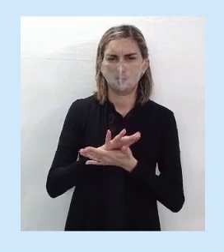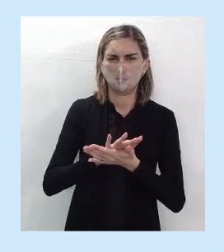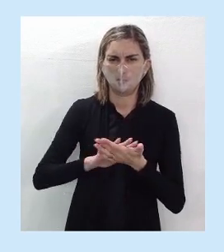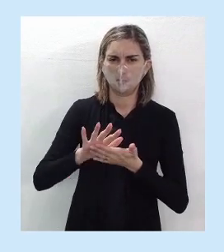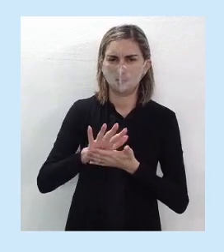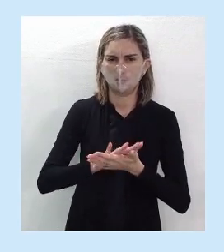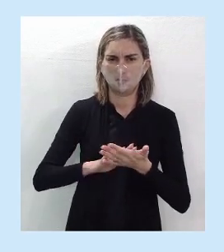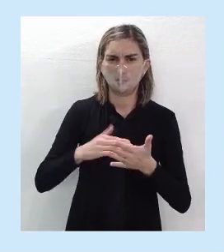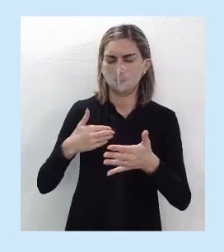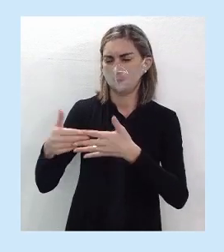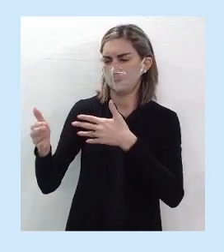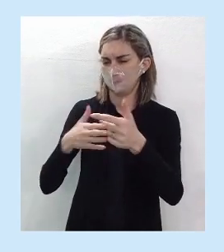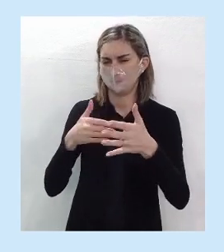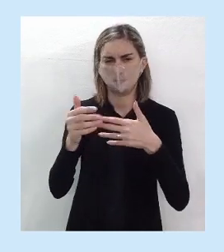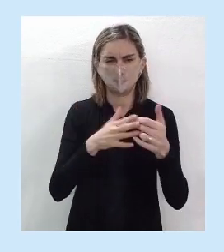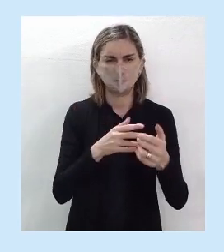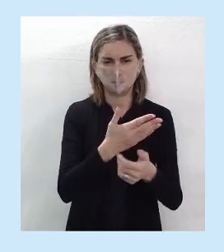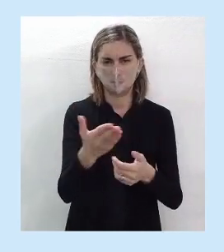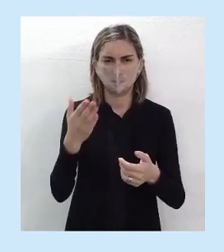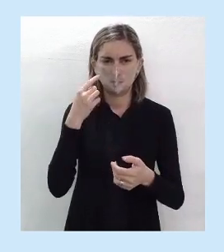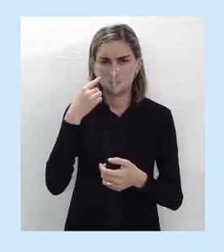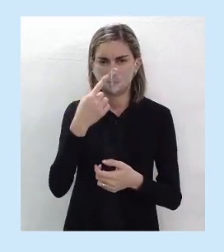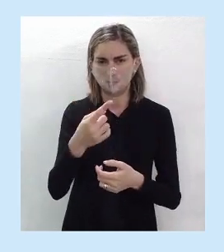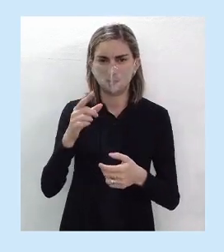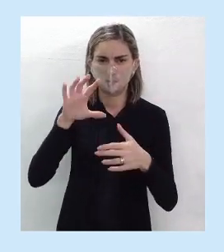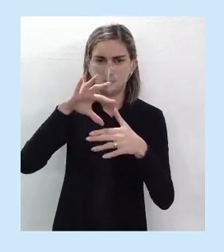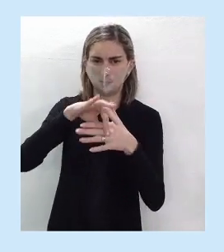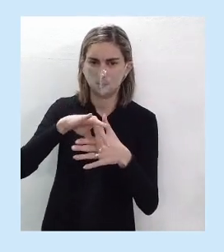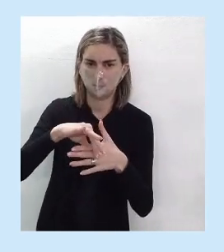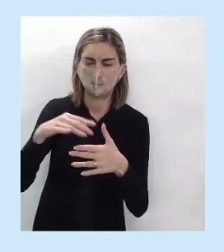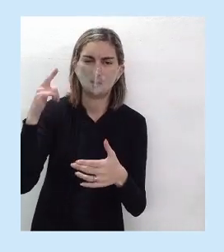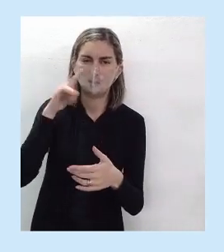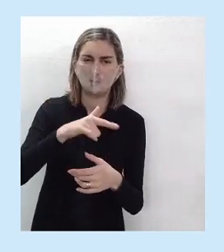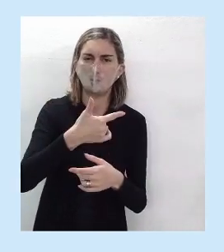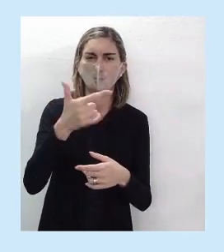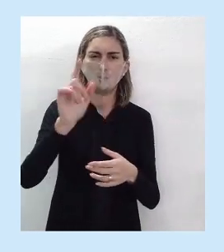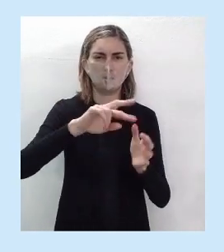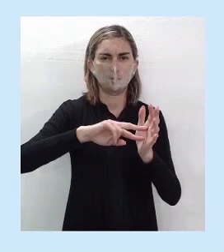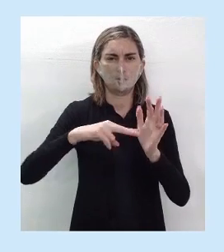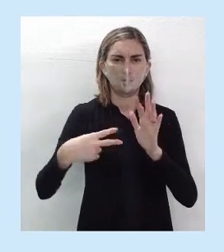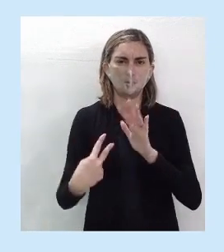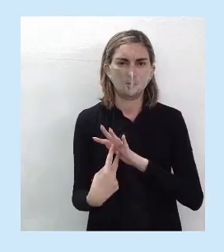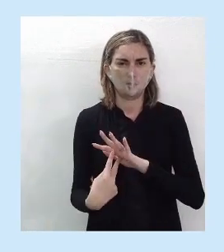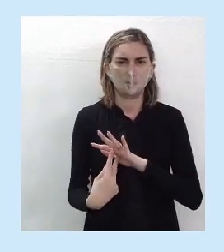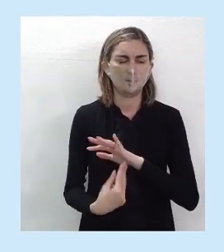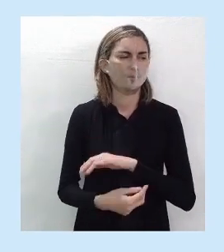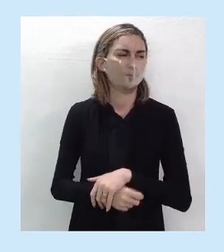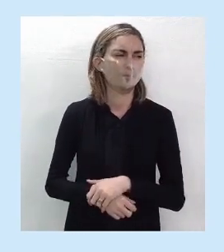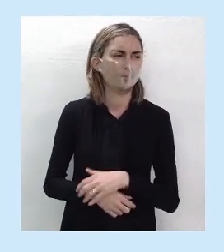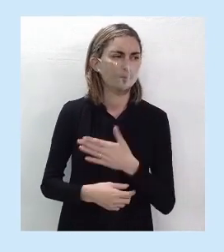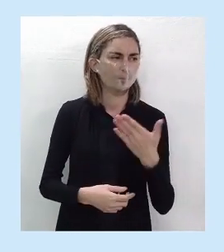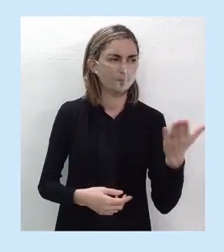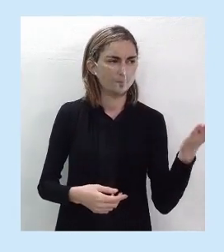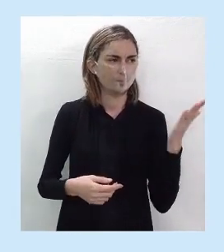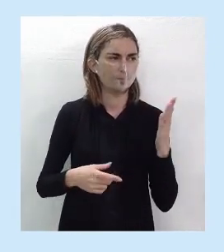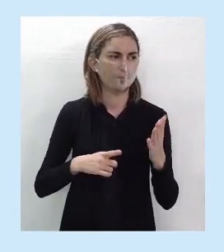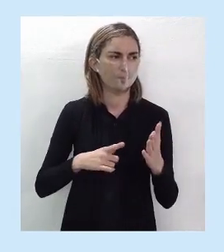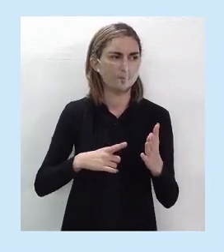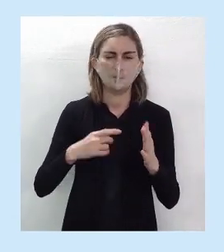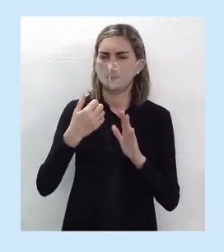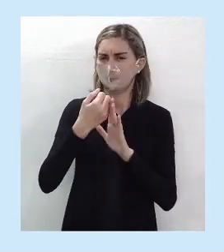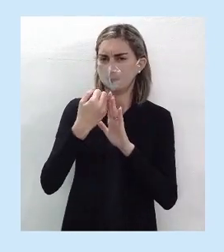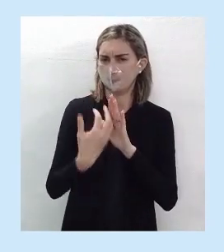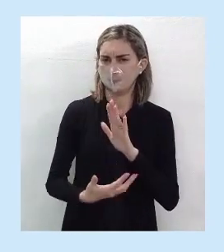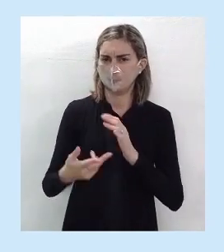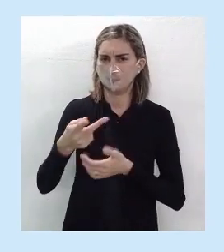é aleatório, tá bem? Vocês viram aí, né? O clipe ganhou outro significado. E aí a gente tem a definição